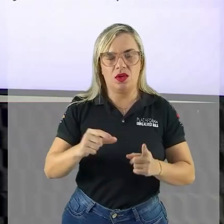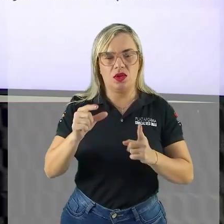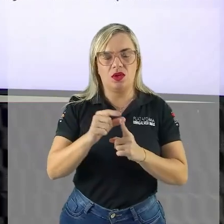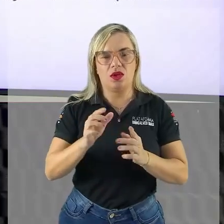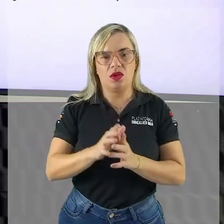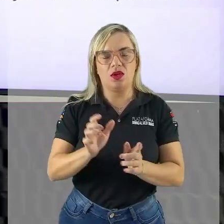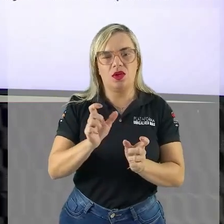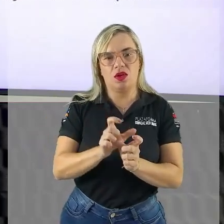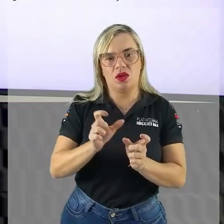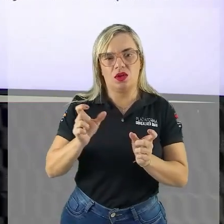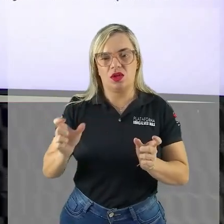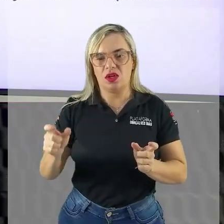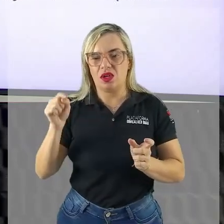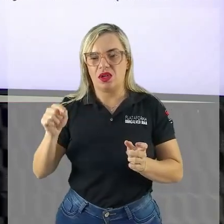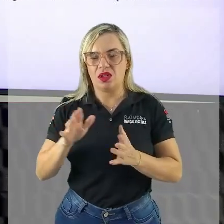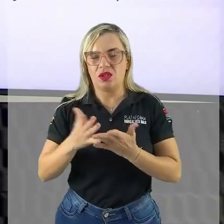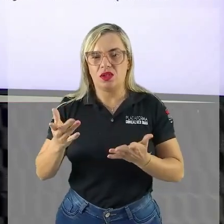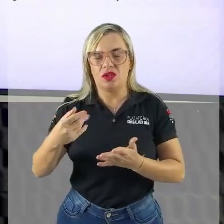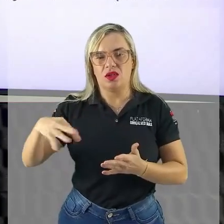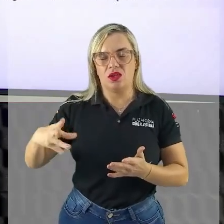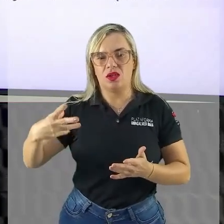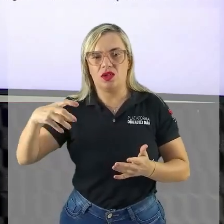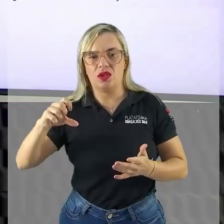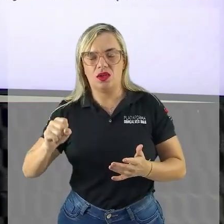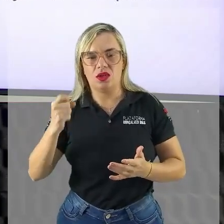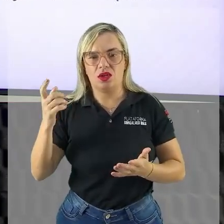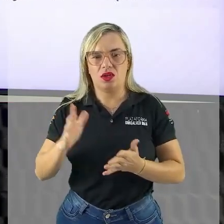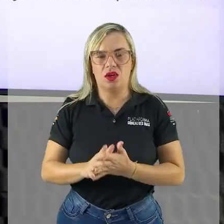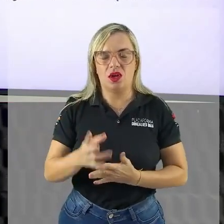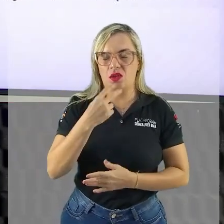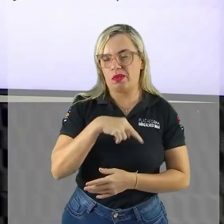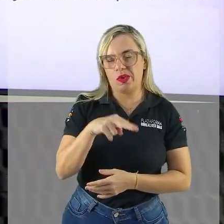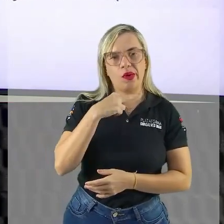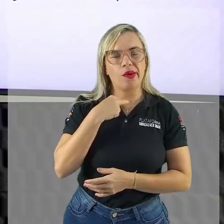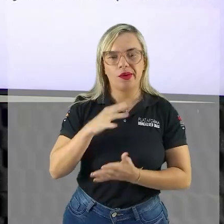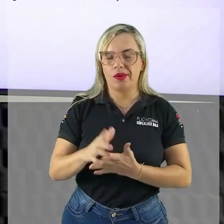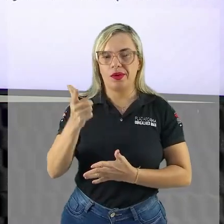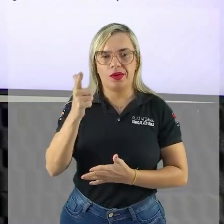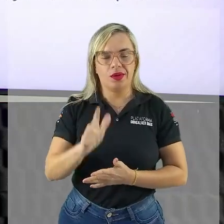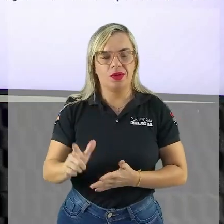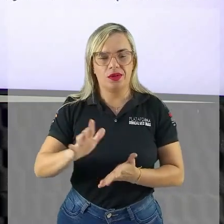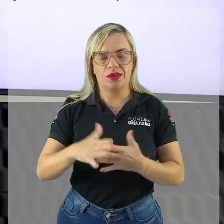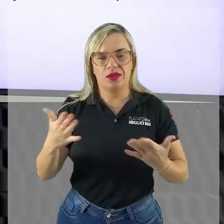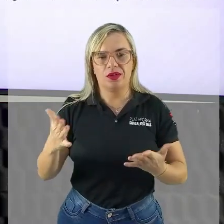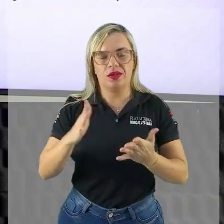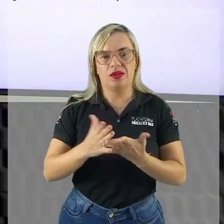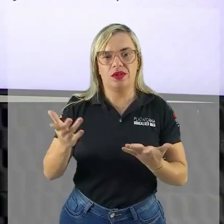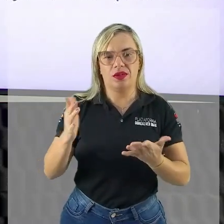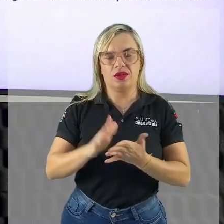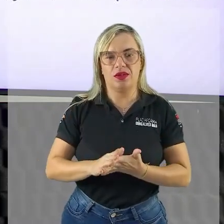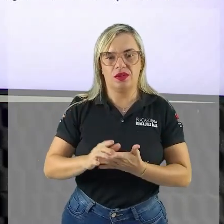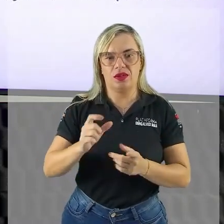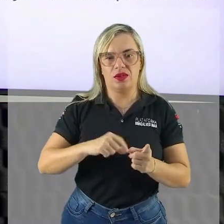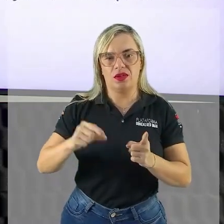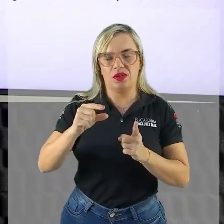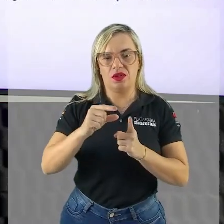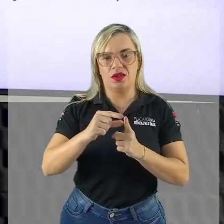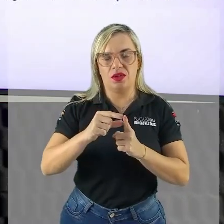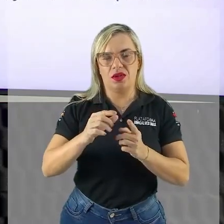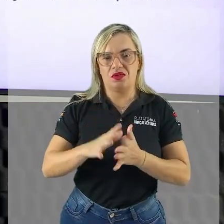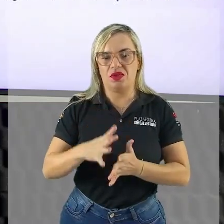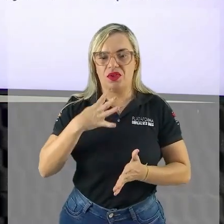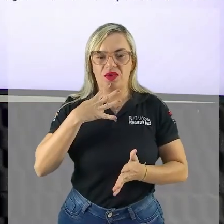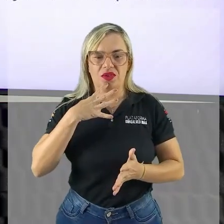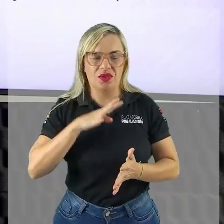sinônimo rebuscado. Às vezes o candidato, na ânsia de eu não posso repetir, vai e mete uma palavra que ele não